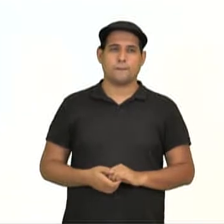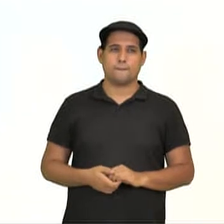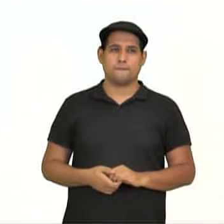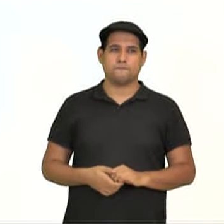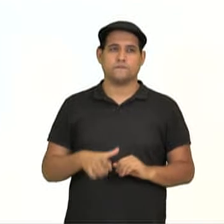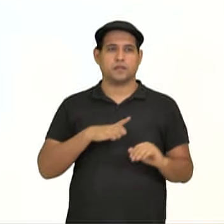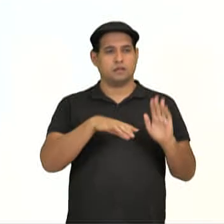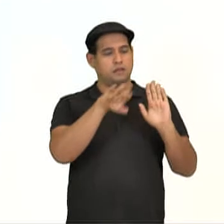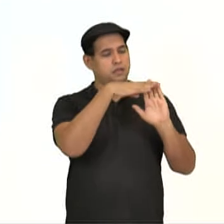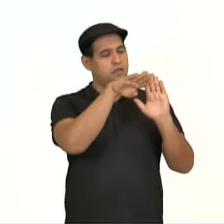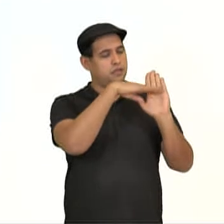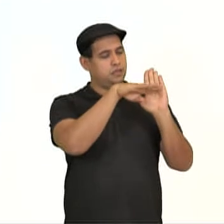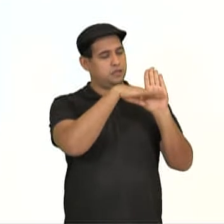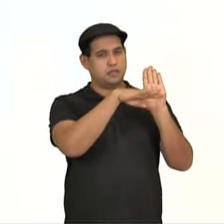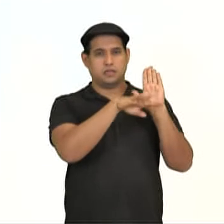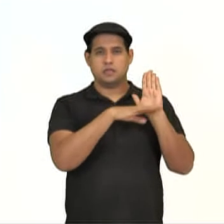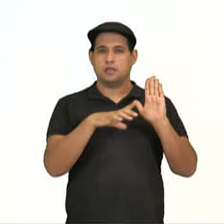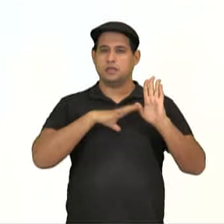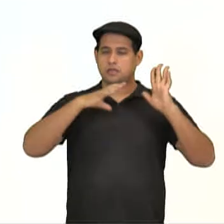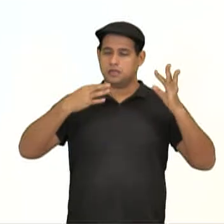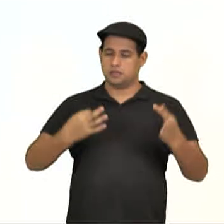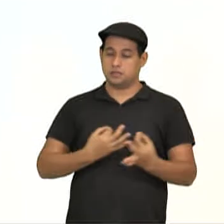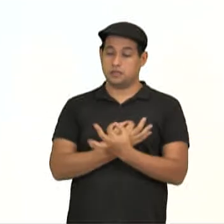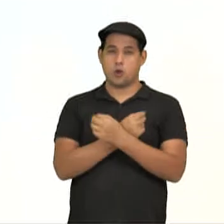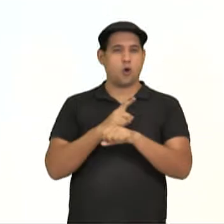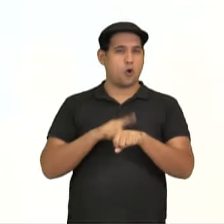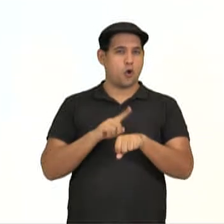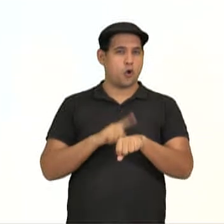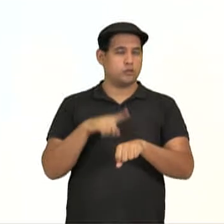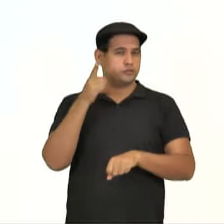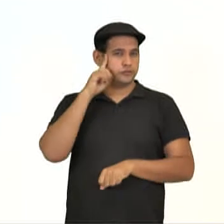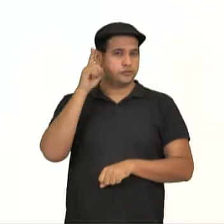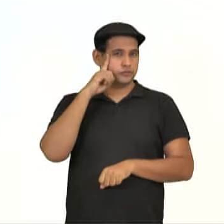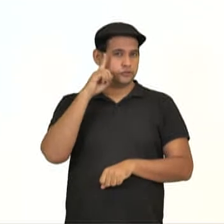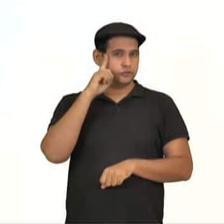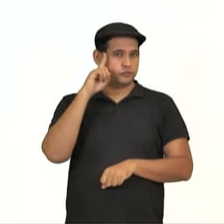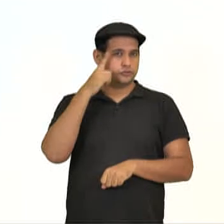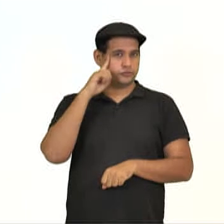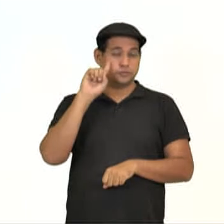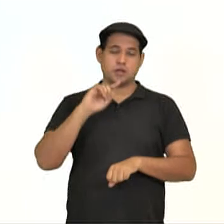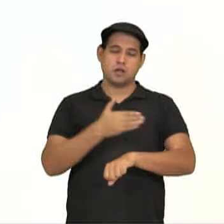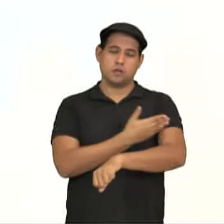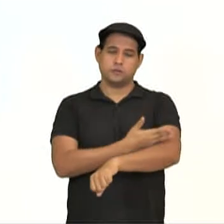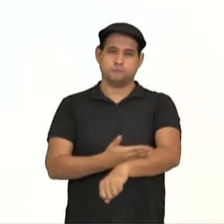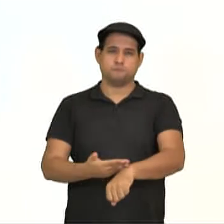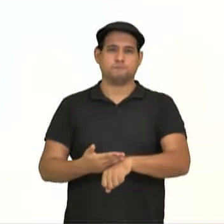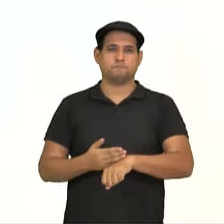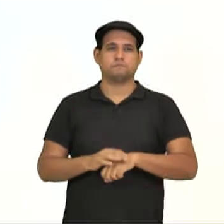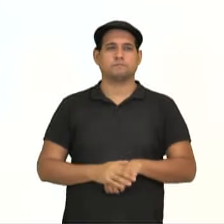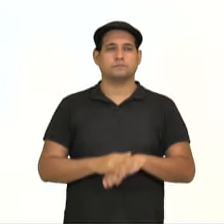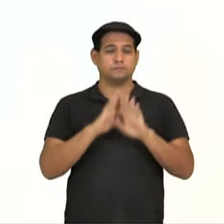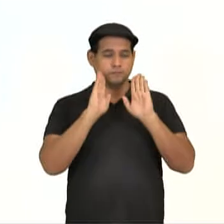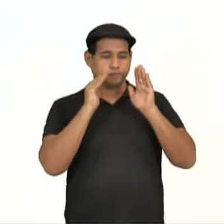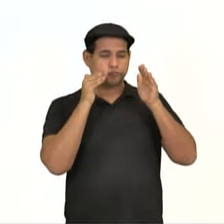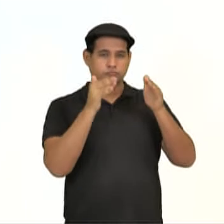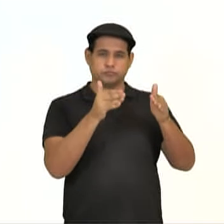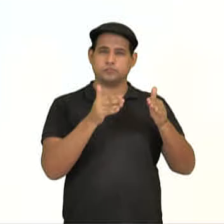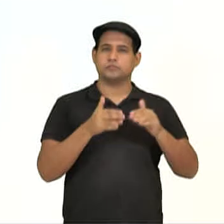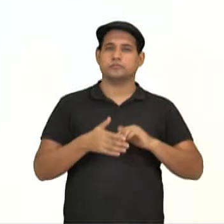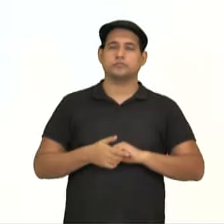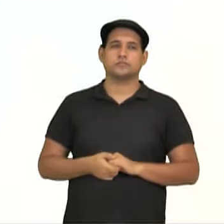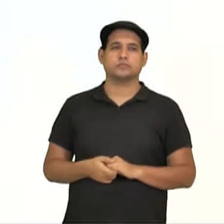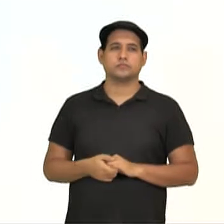Siga uma rotina, então tente meditar no mesmo horário todos os dias, para que isso vire um hábito. Concentre-se ao